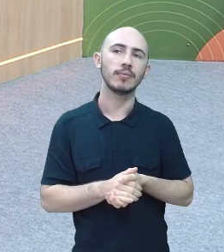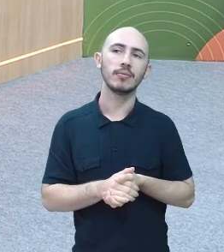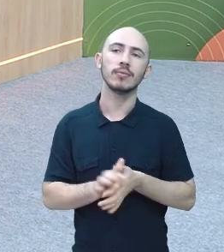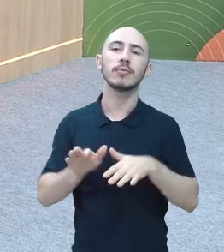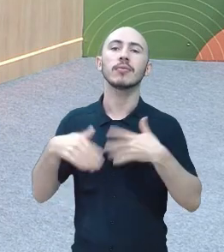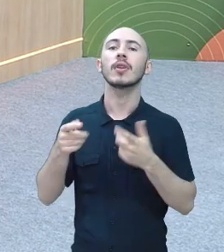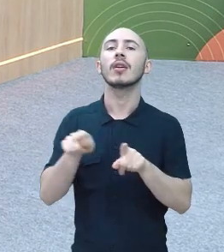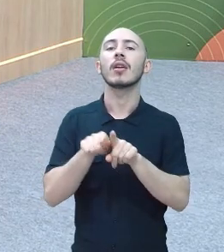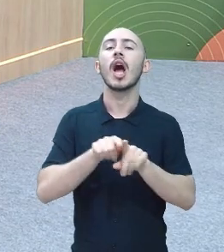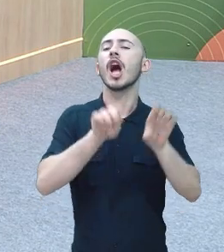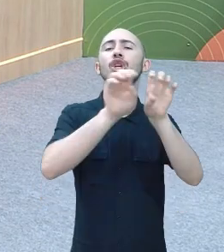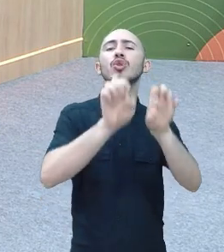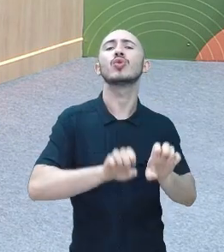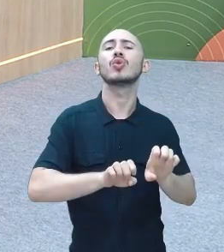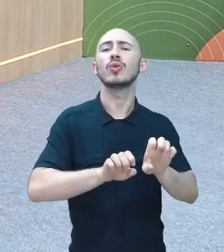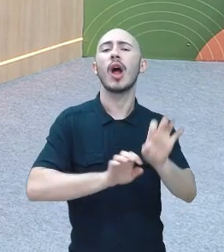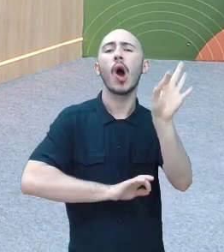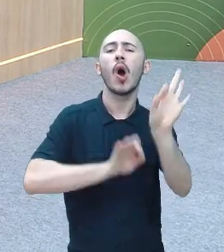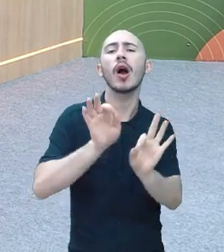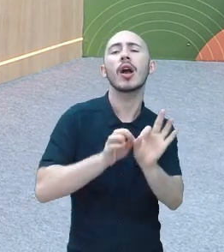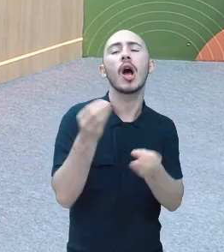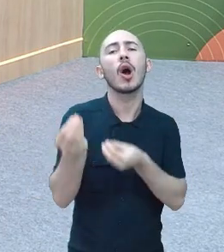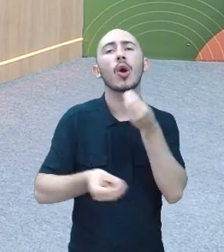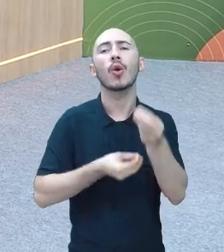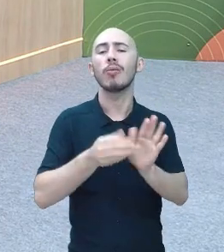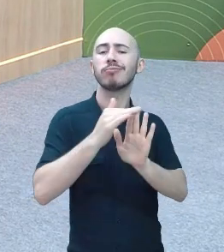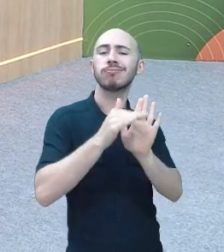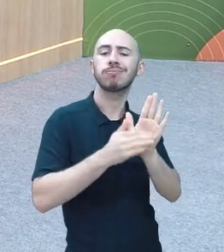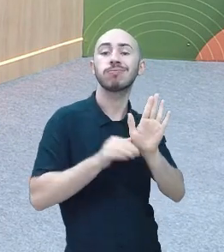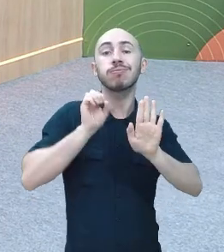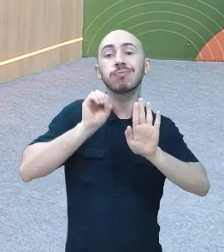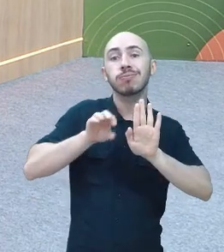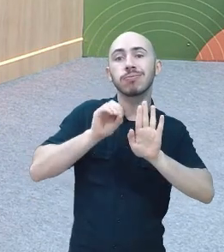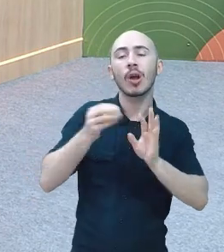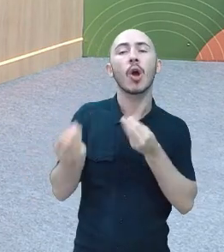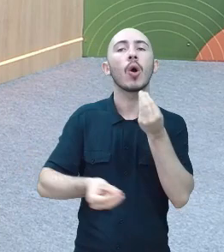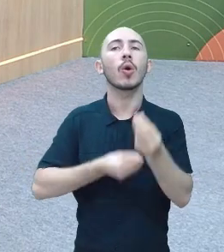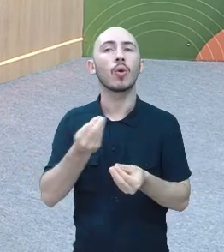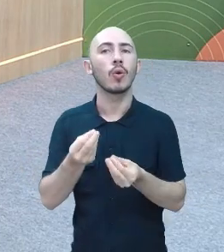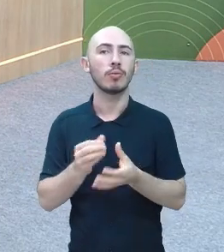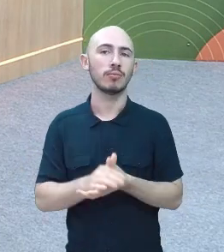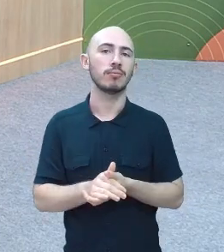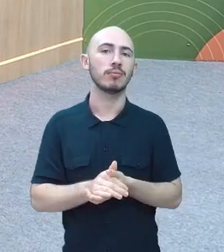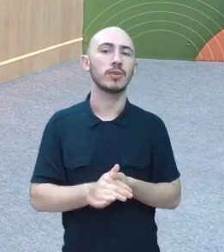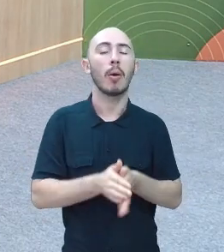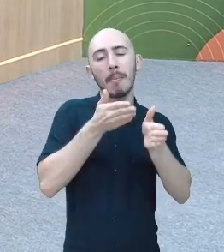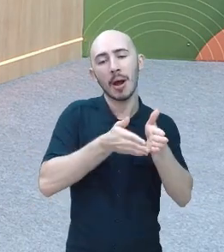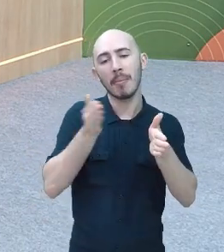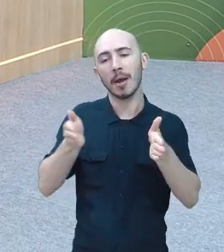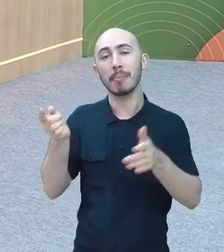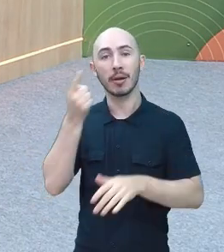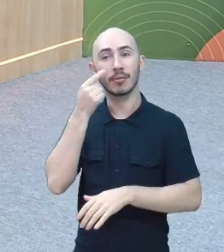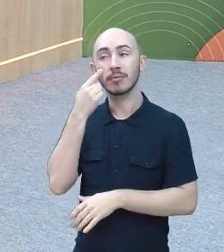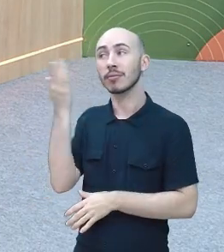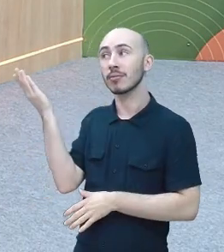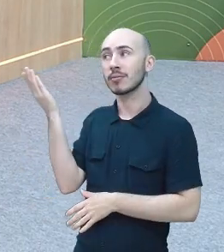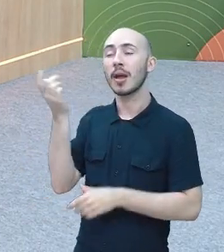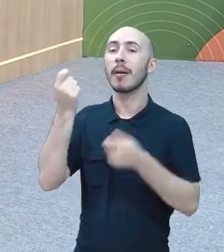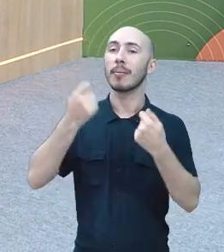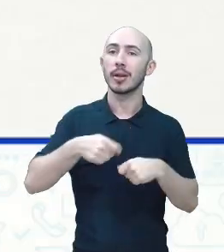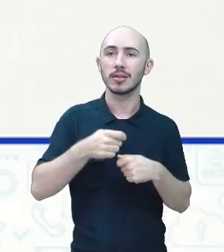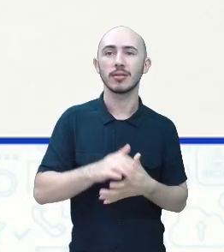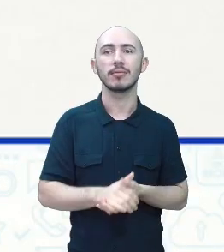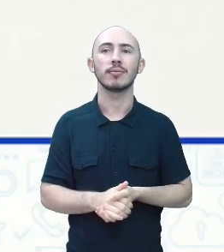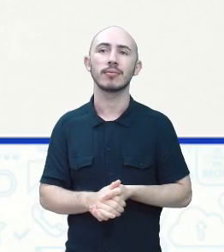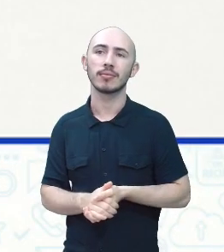ficaria a estrutura do meu manual, Vivi? Como é que eu monto esse manual? Vamos lá, vamos ver passo a passo do que precisa ter no manual.